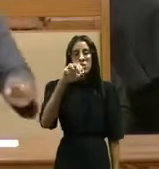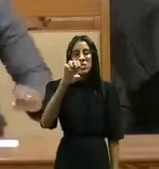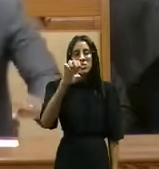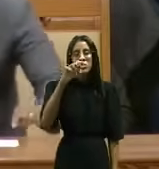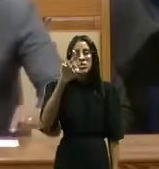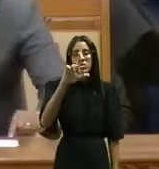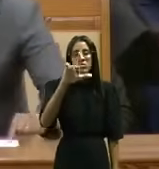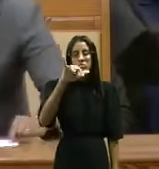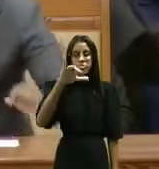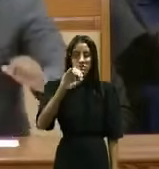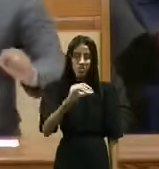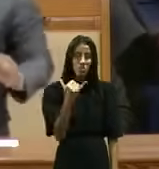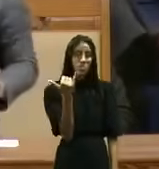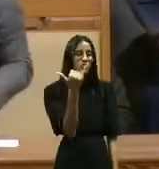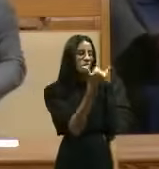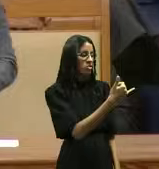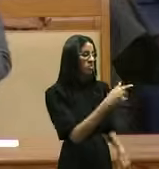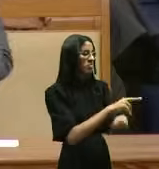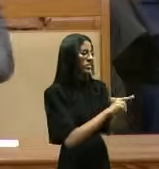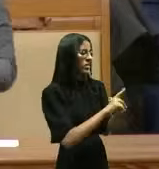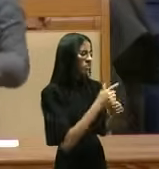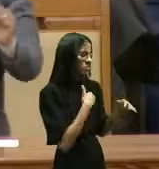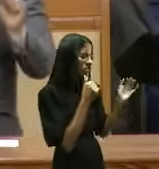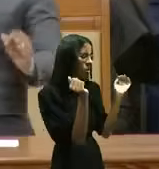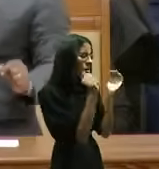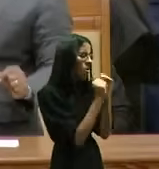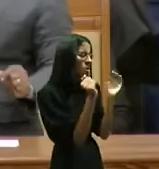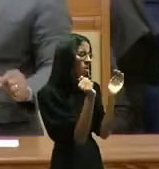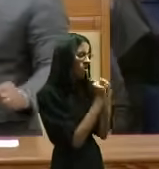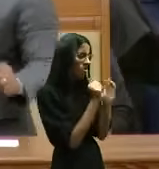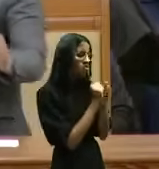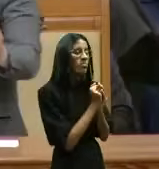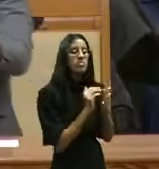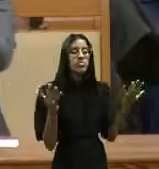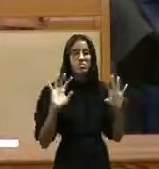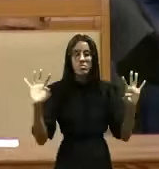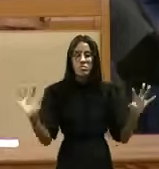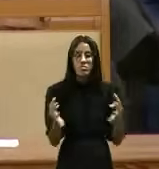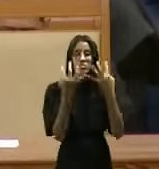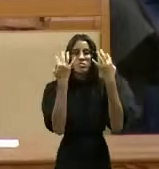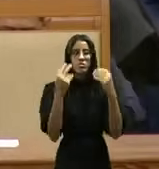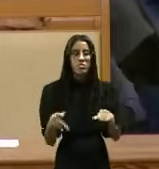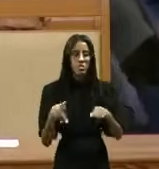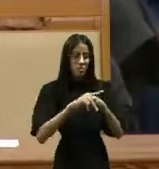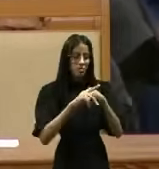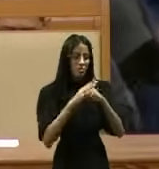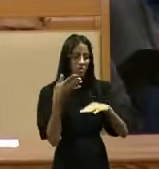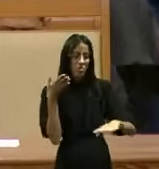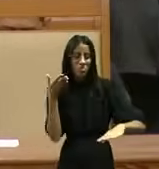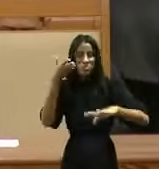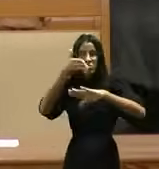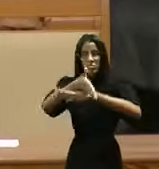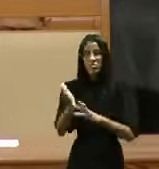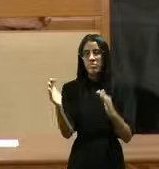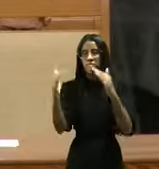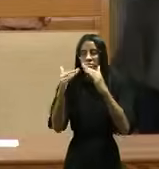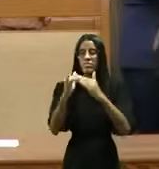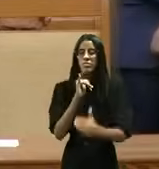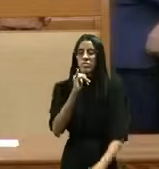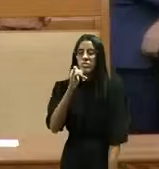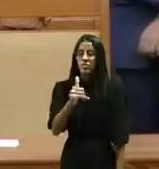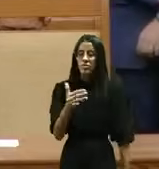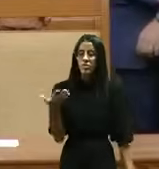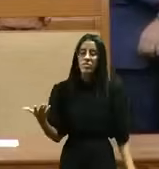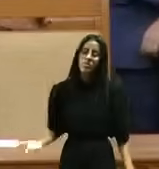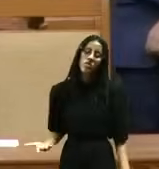estava eu estava orando escute queridos aí o Pedro quando entra na casa dele ele diz Pedro é